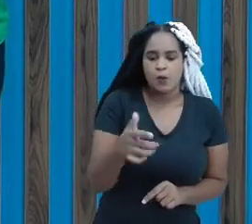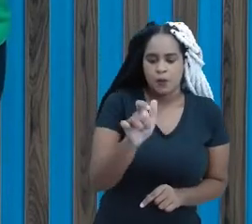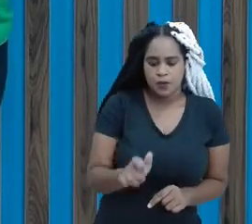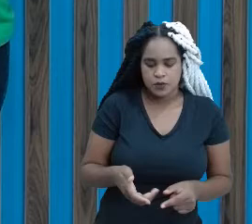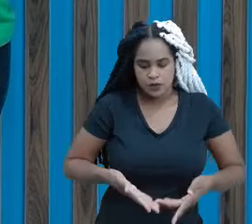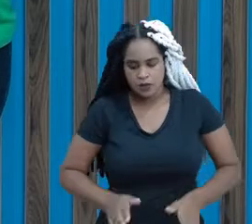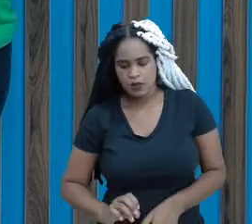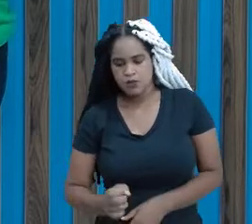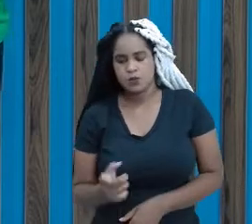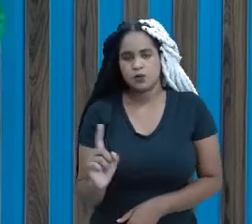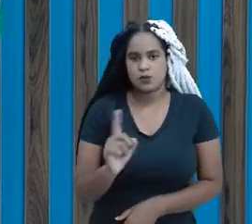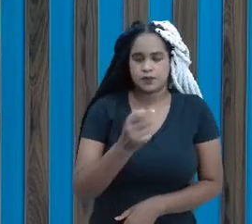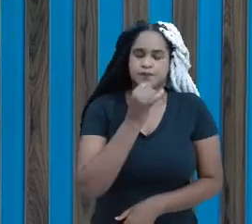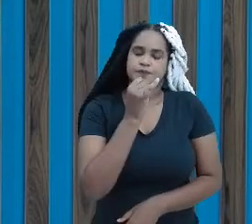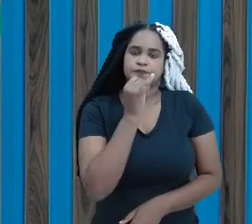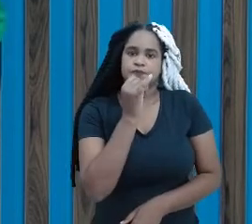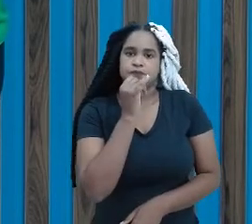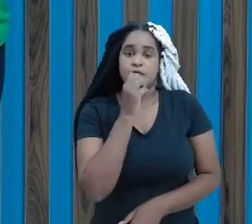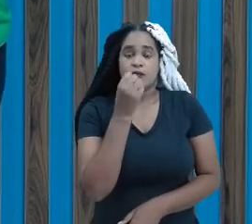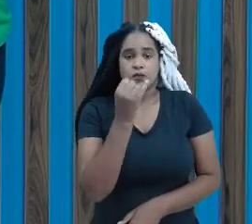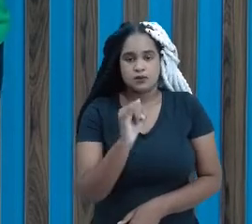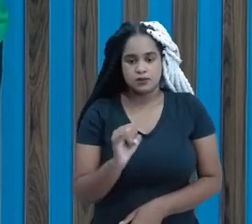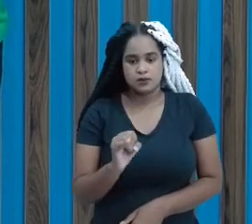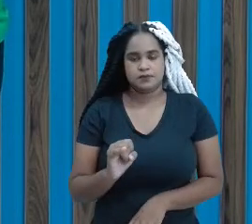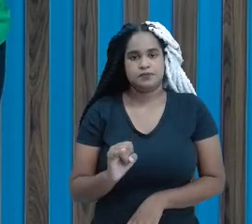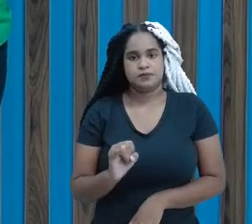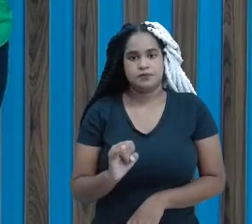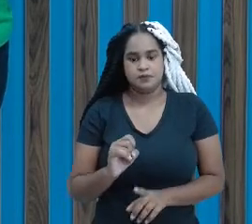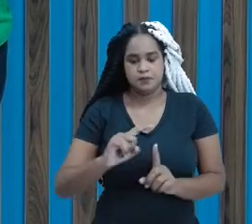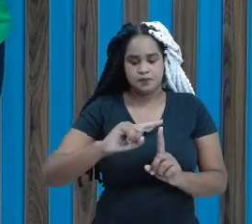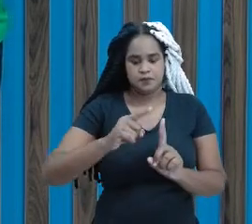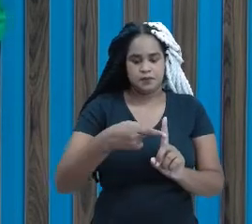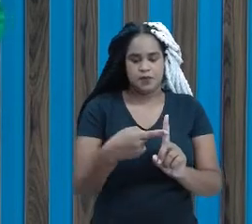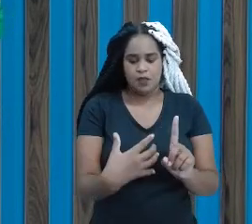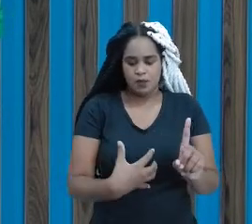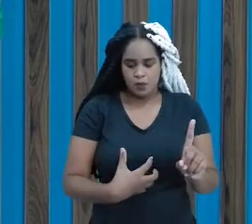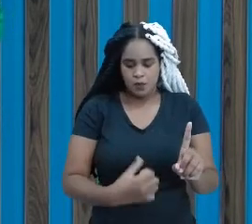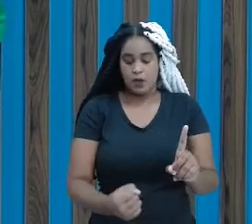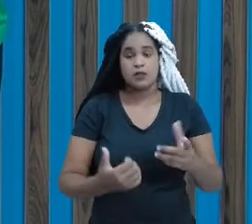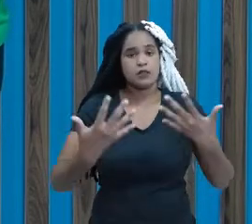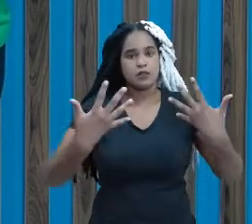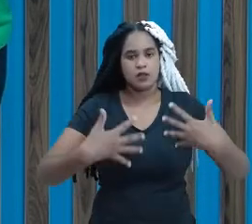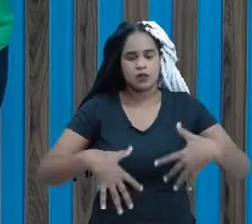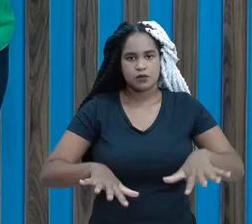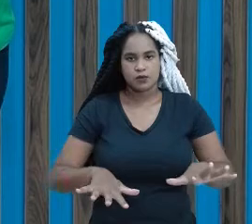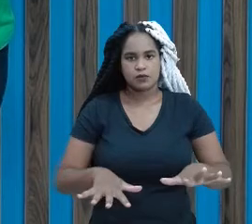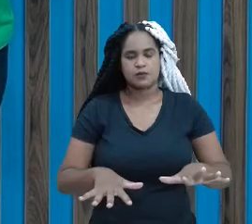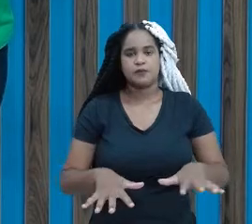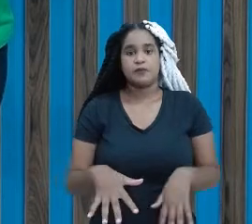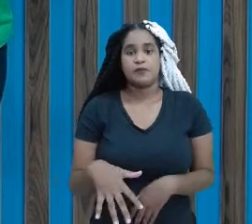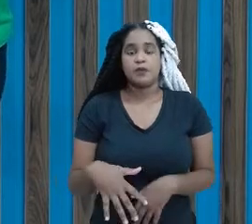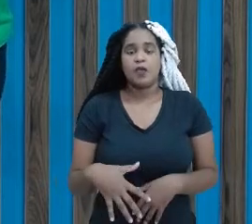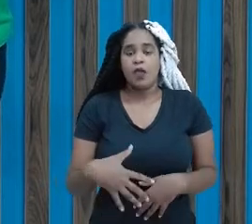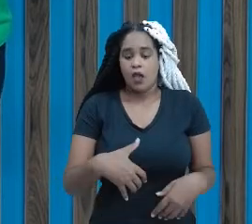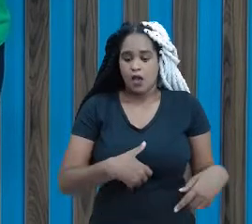humano, quando ocorre um aborto, né, espontâneo, aqueles abortos eles podem